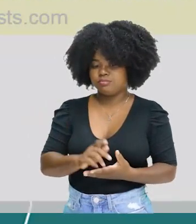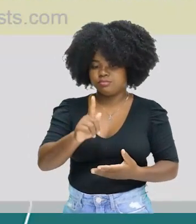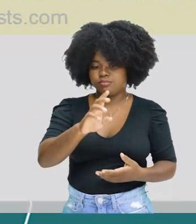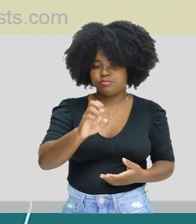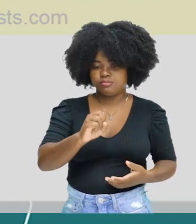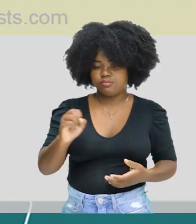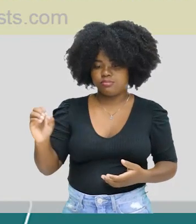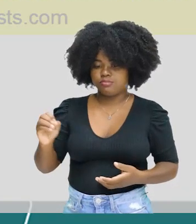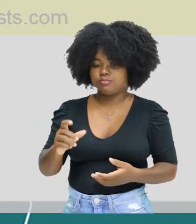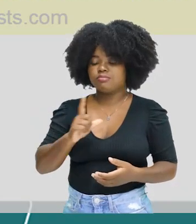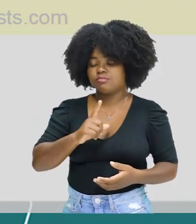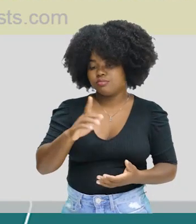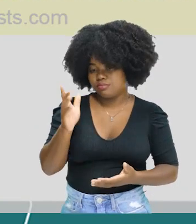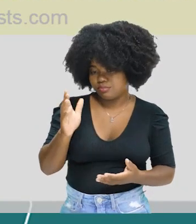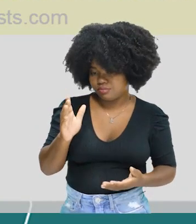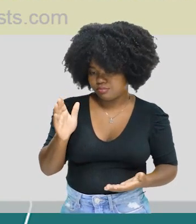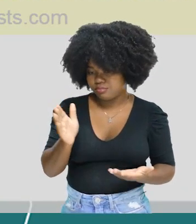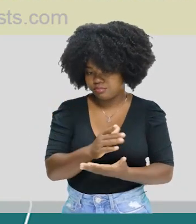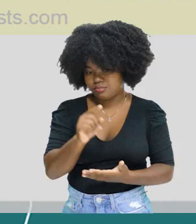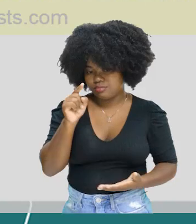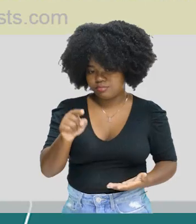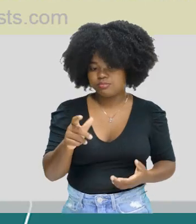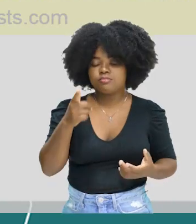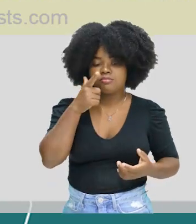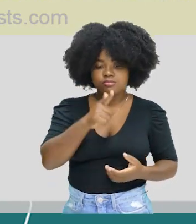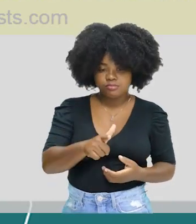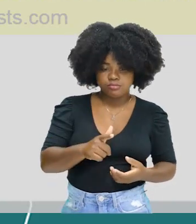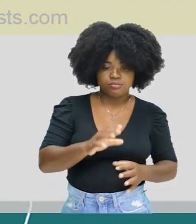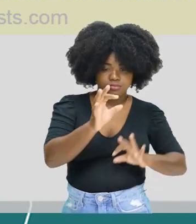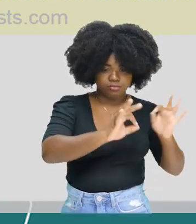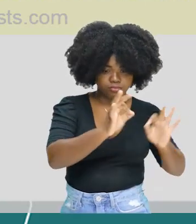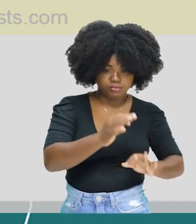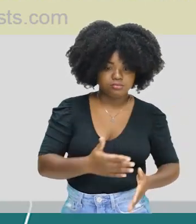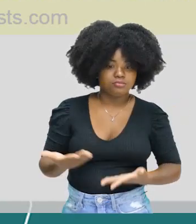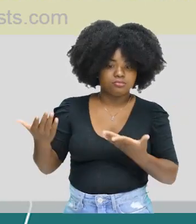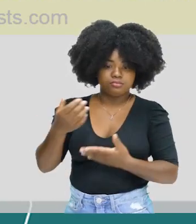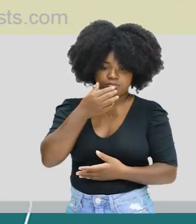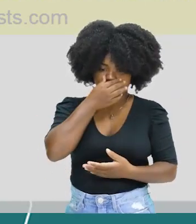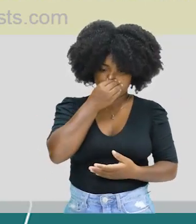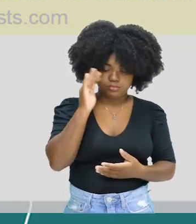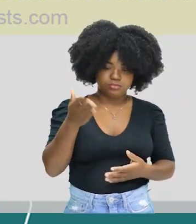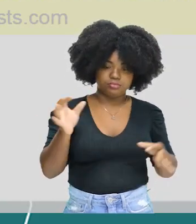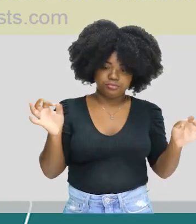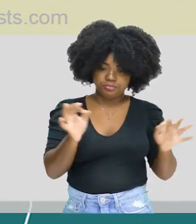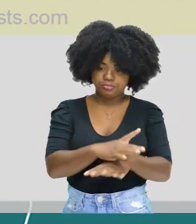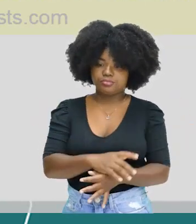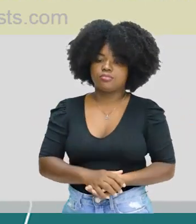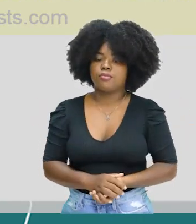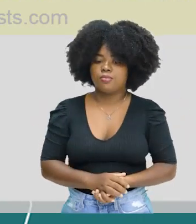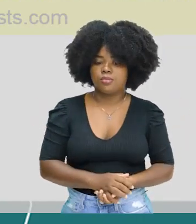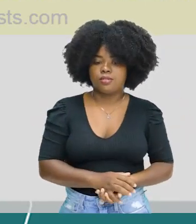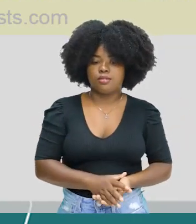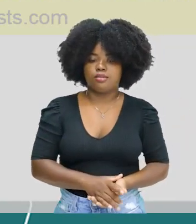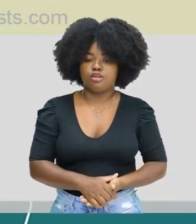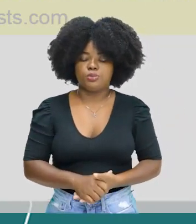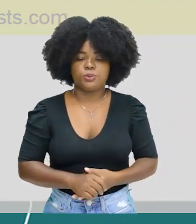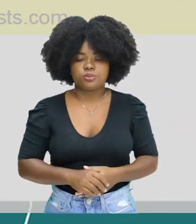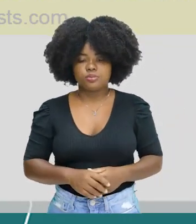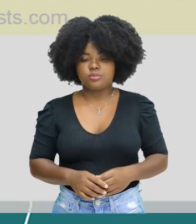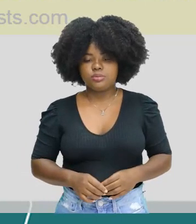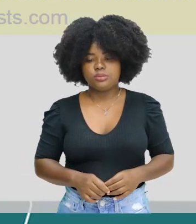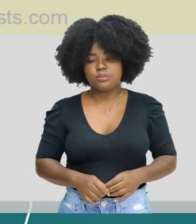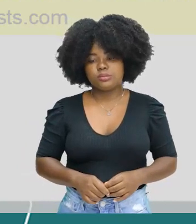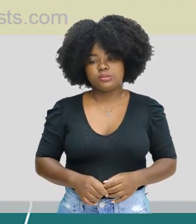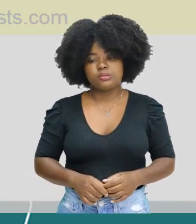gesso. Tem alguns de vocês que já conseguem fazer e achar o molde da escultura já pronta. Você só vai lá e preenche com gesso, depois tira e